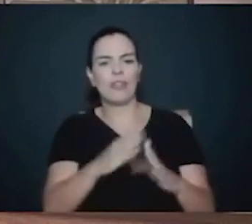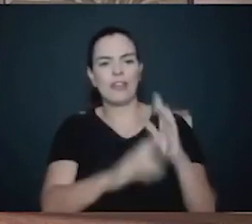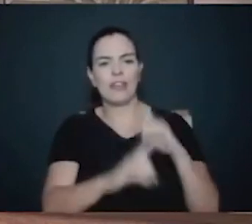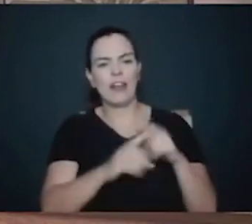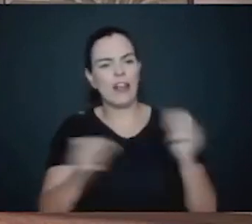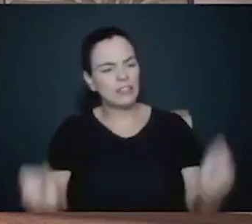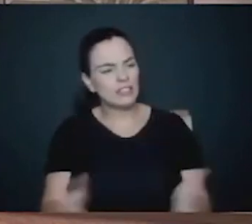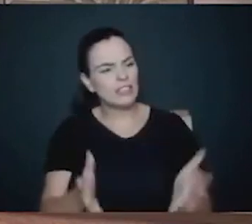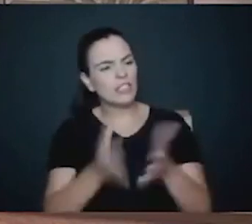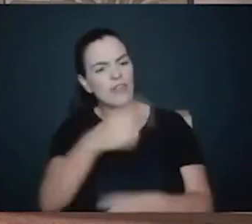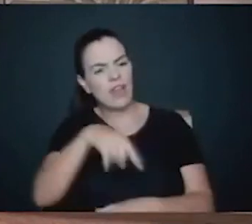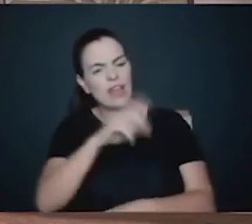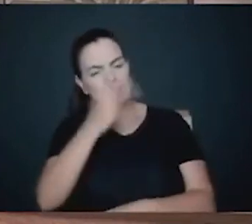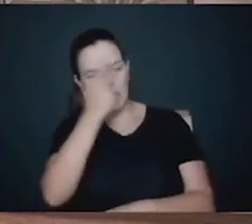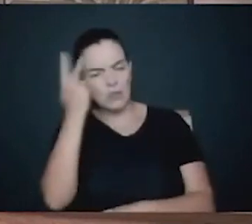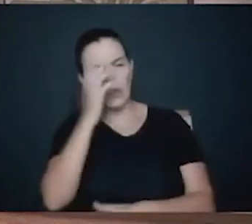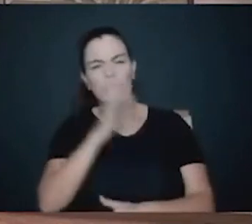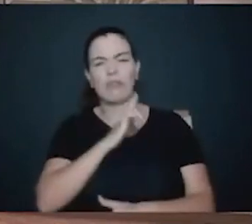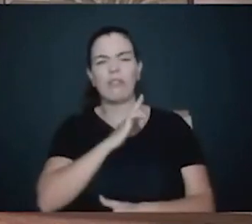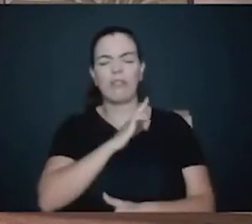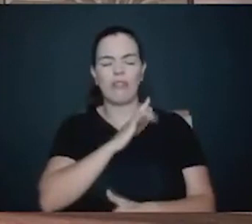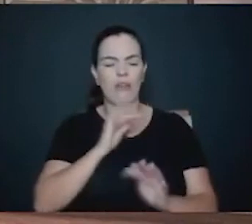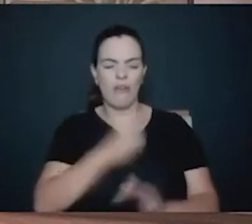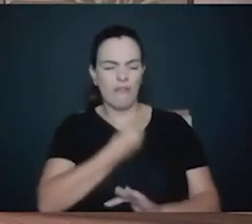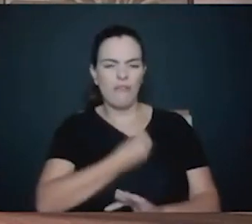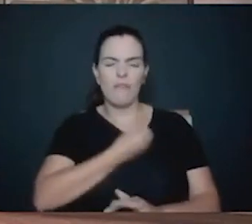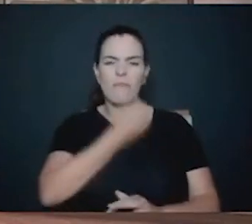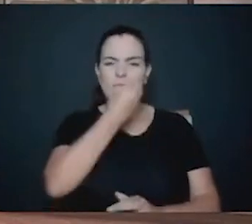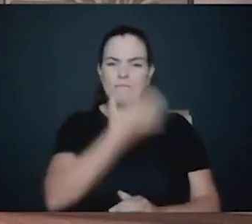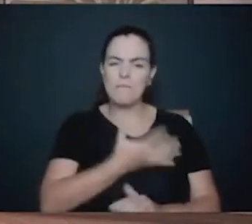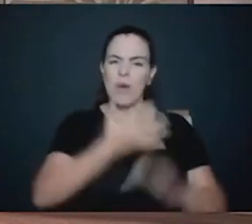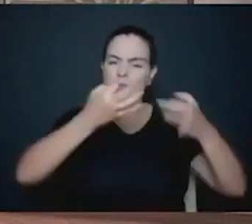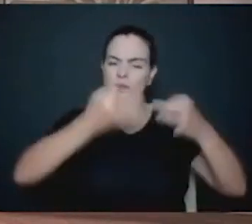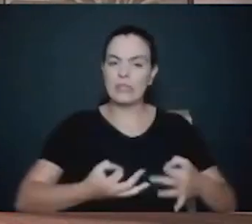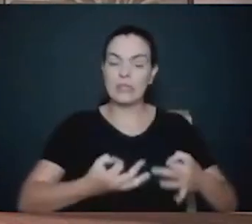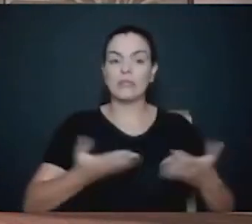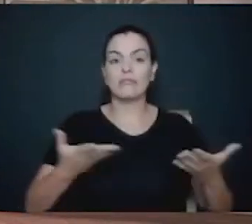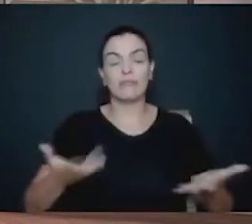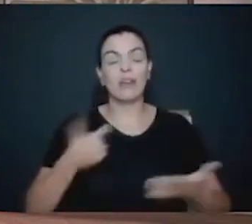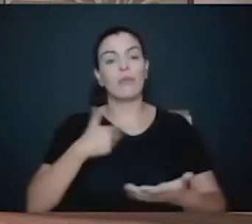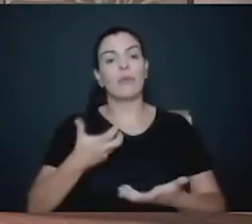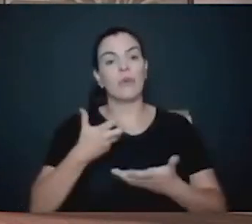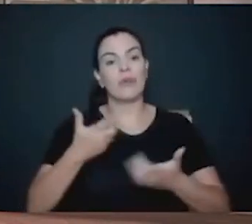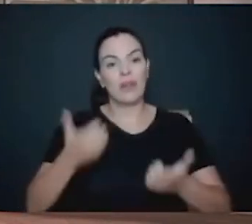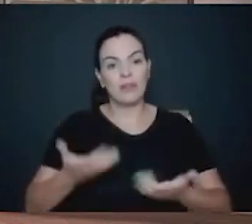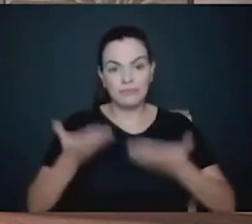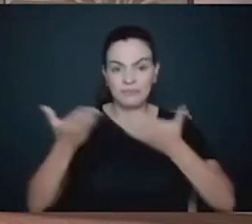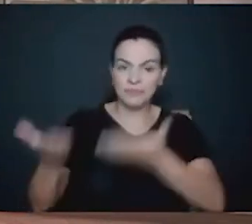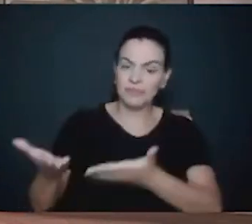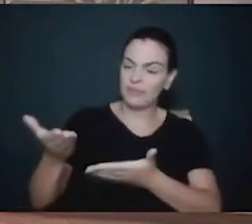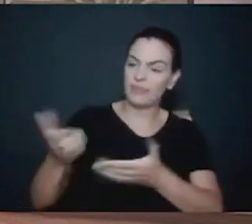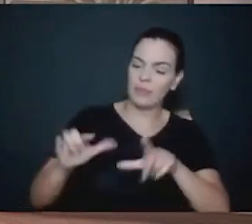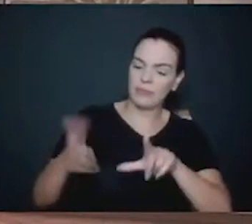com caráter. Então, com muita honra, sendo autora desse prêmio, quero oferecer, então, ao Gisele Rosa esse